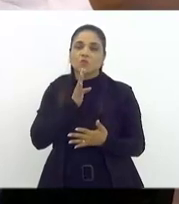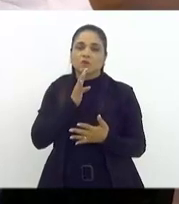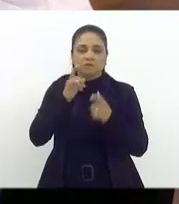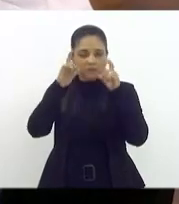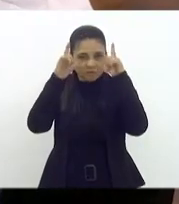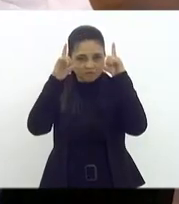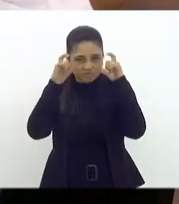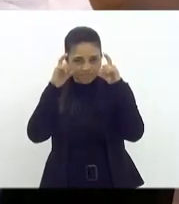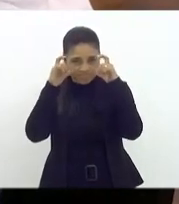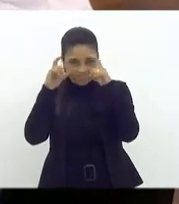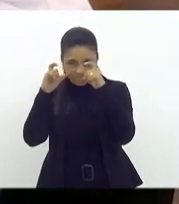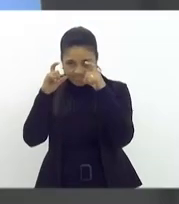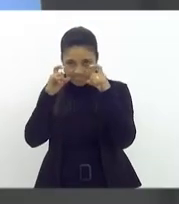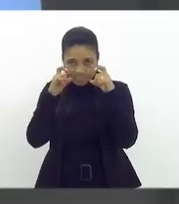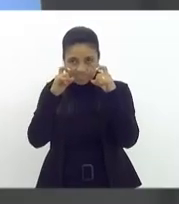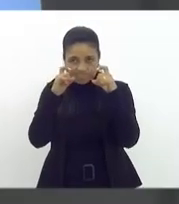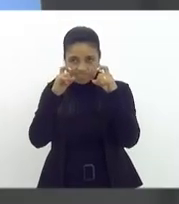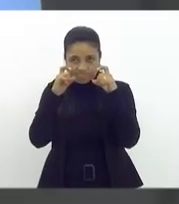fotográfico